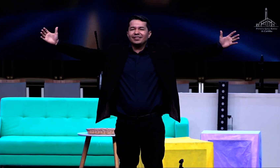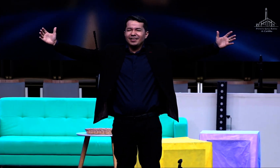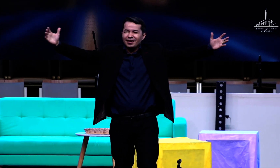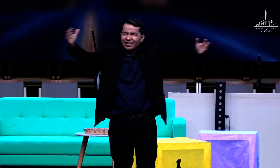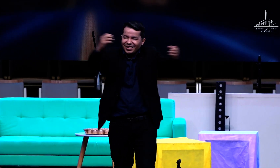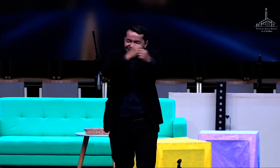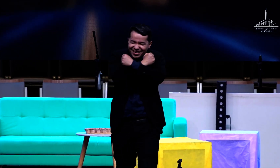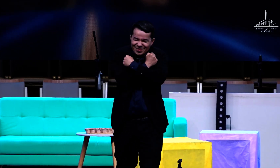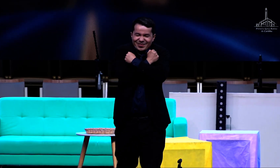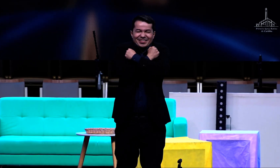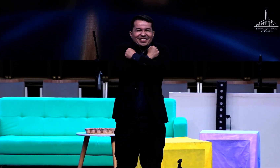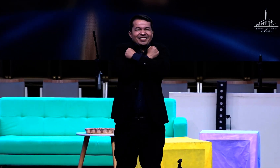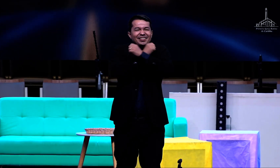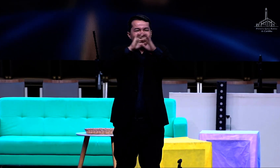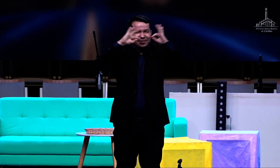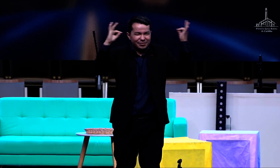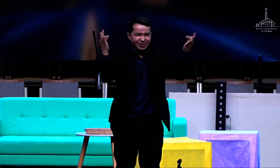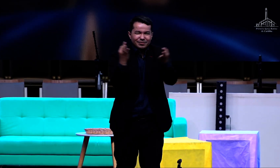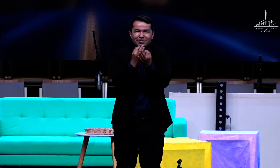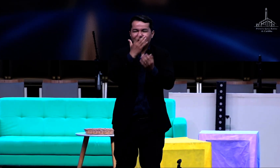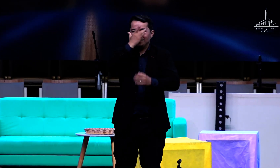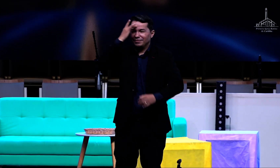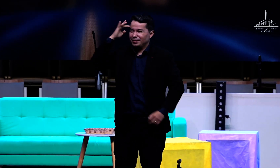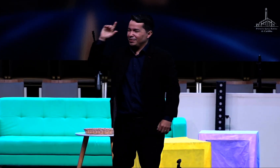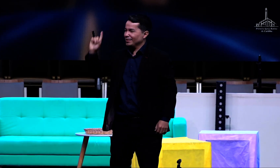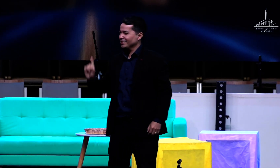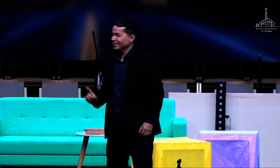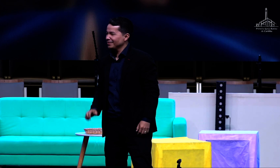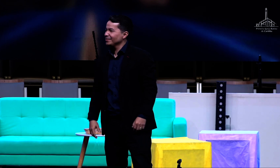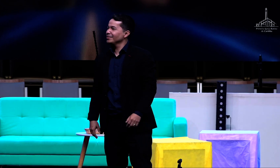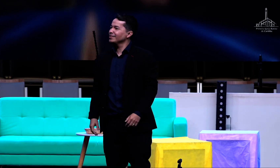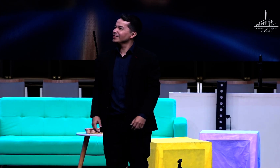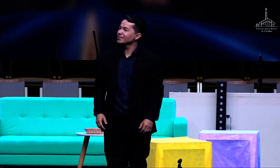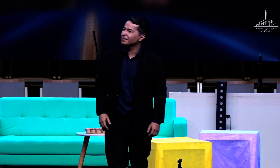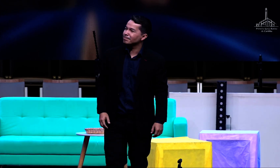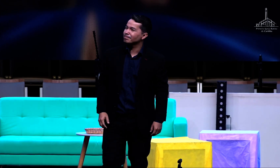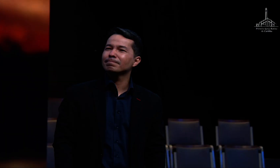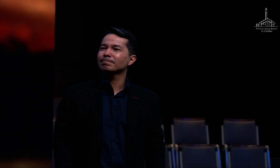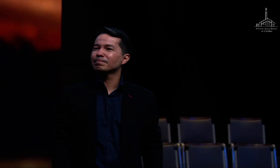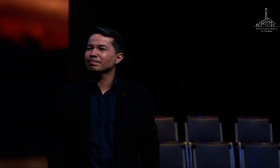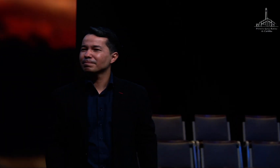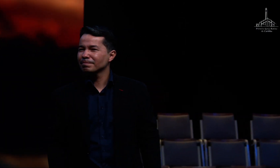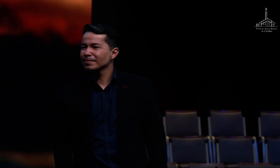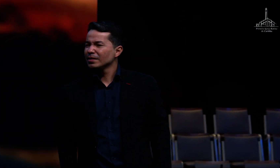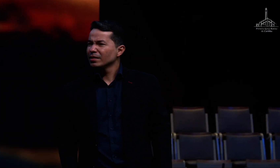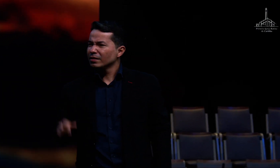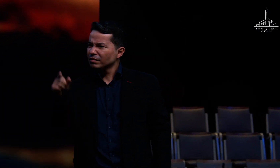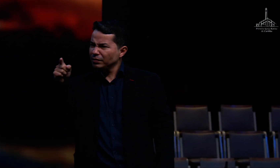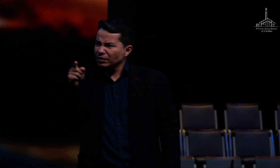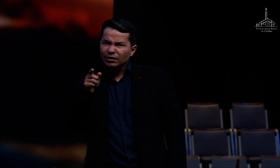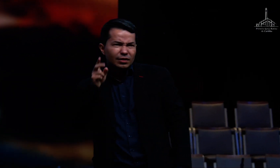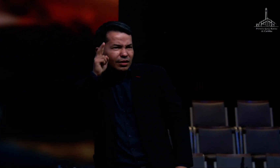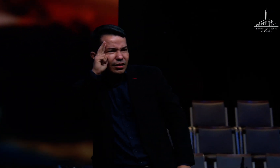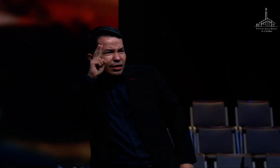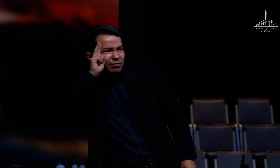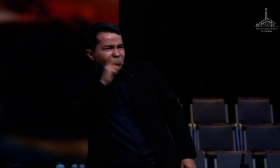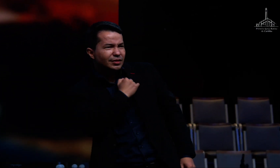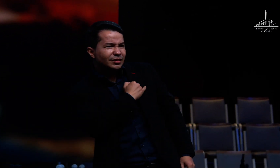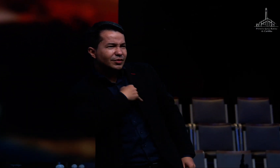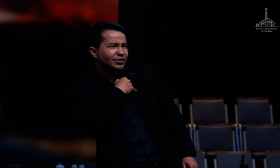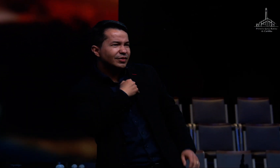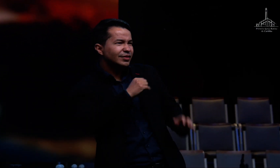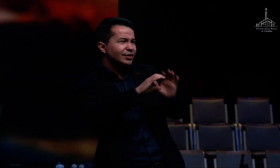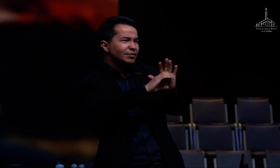de braços abertos para acolher. Jesus está de braços abertos para acolher essas famílias com pessoas com deficiência.